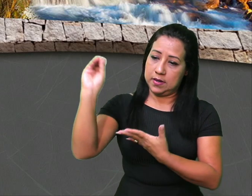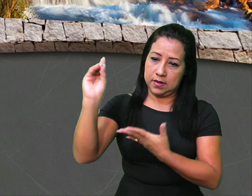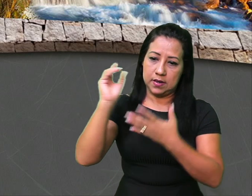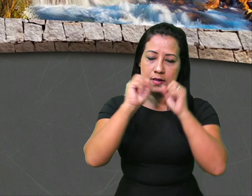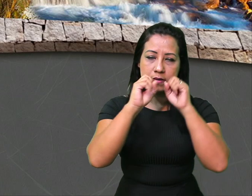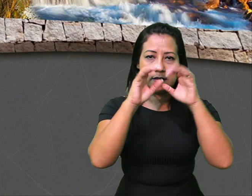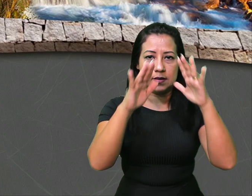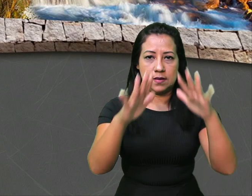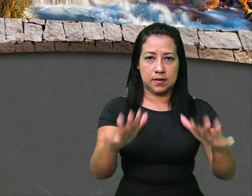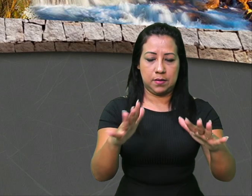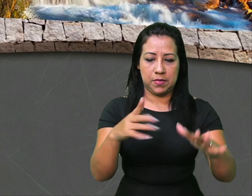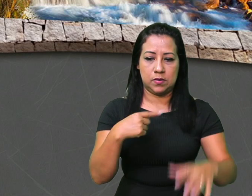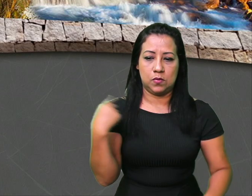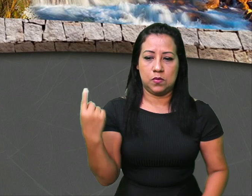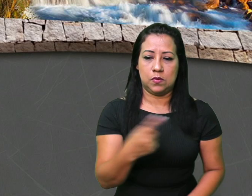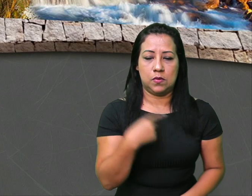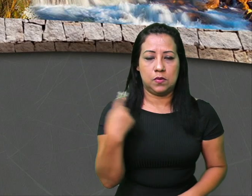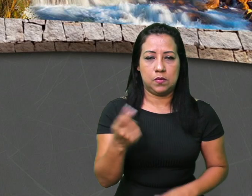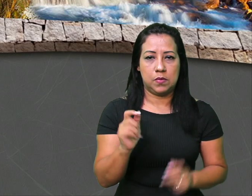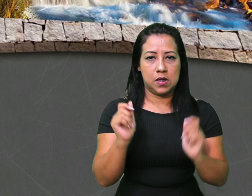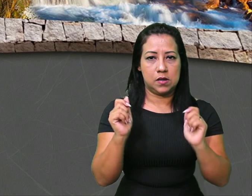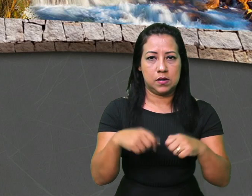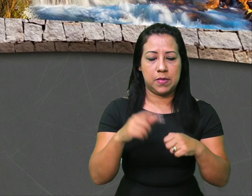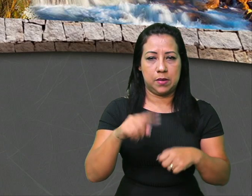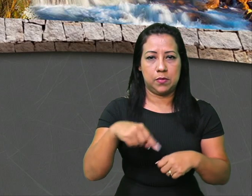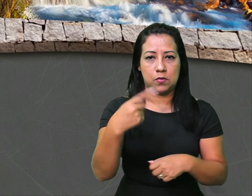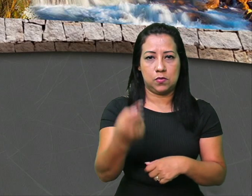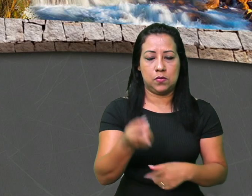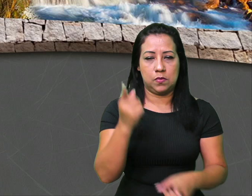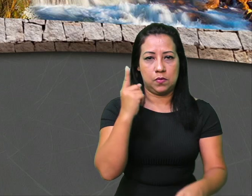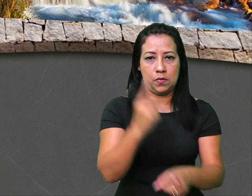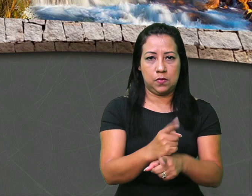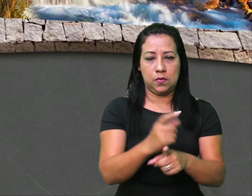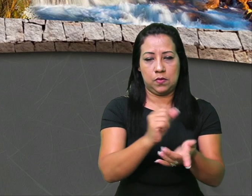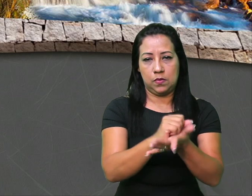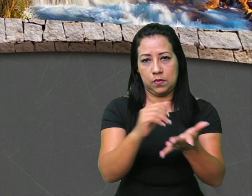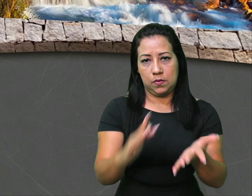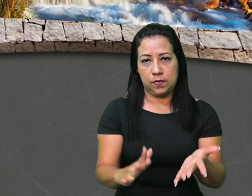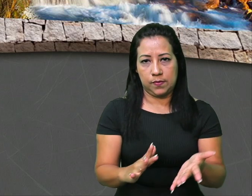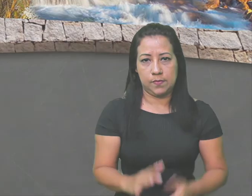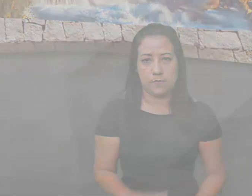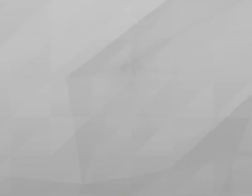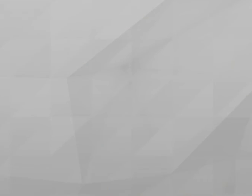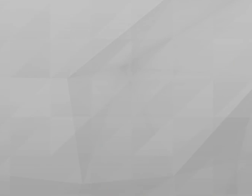todos nós para o nosso próximo encontro com os exercícios.